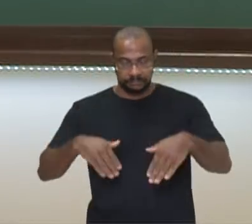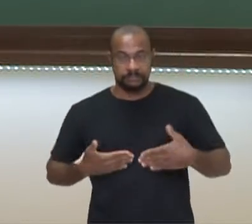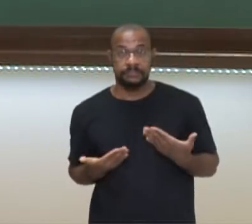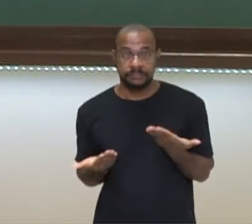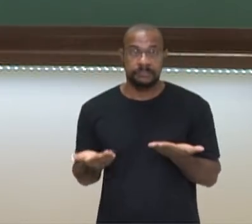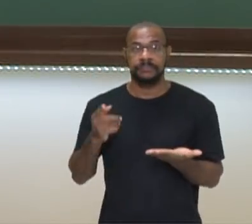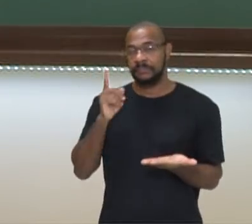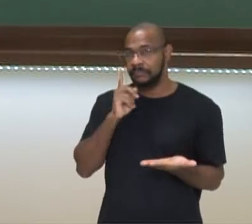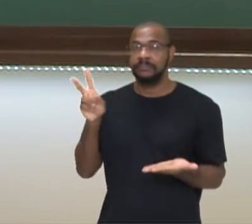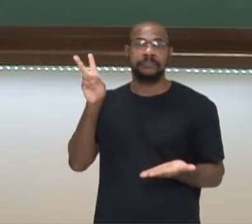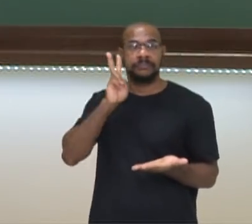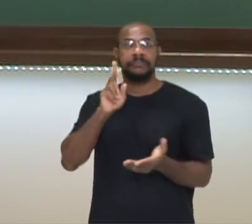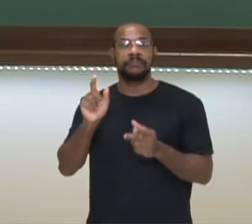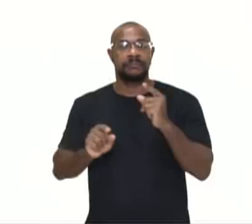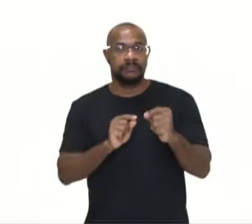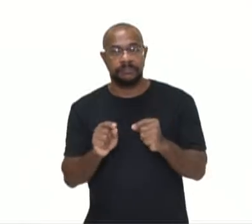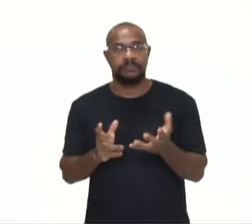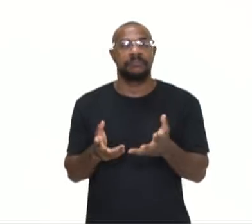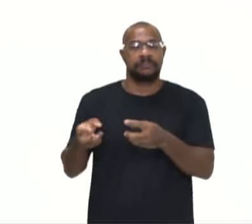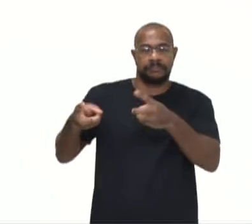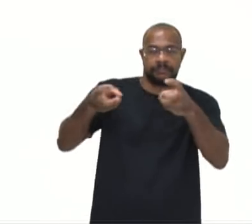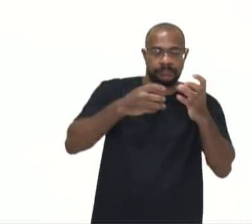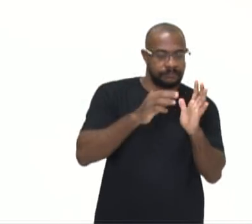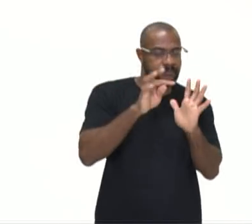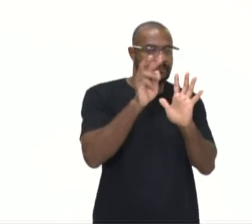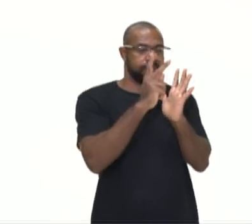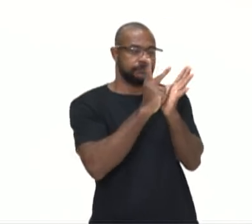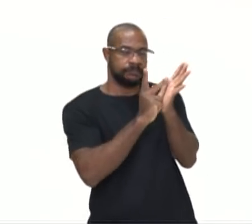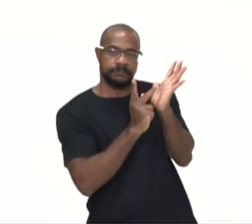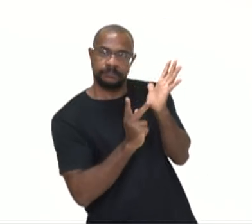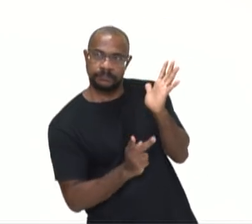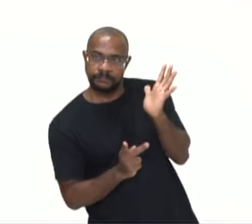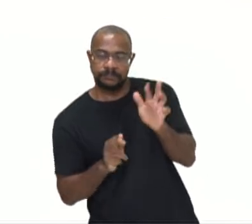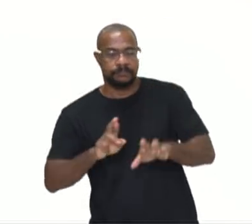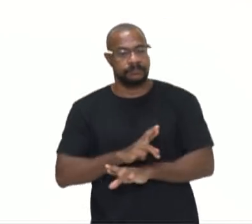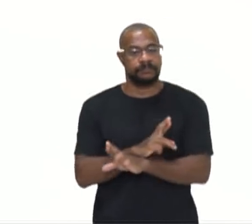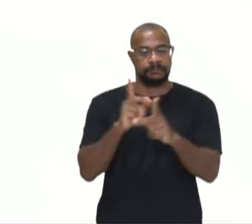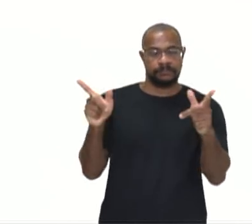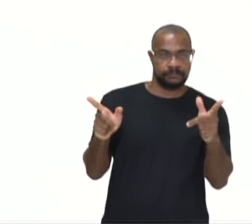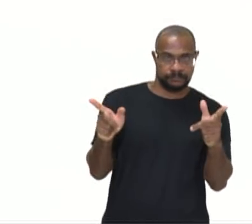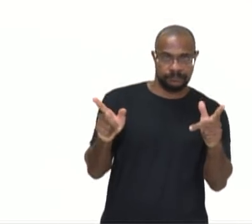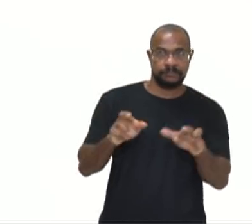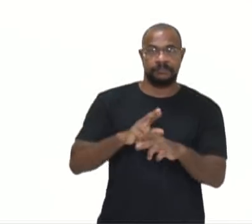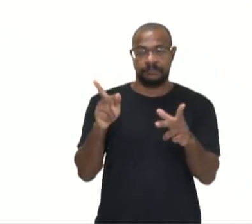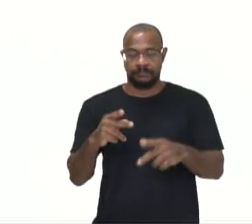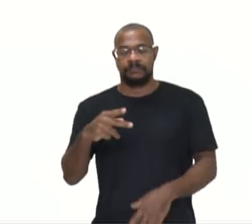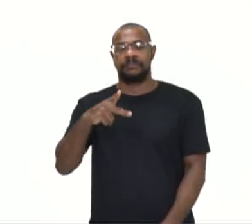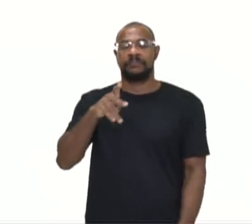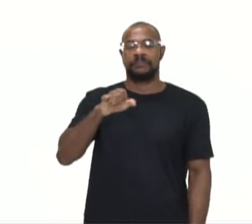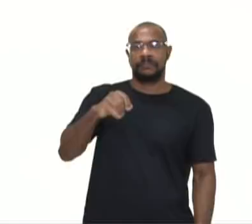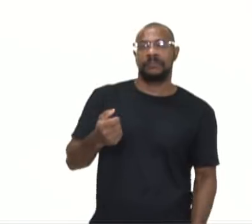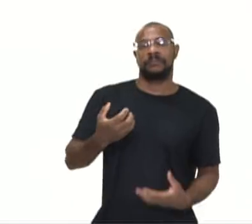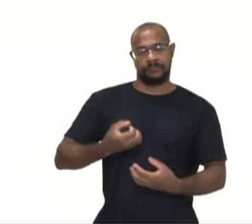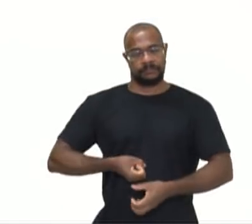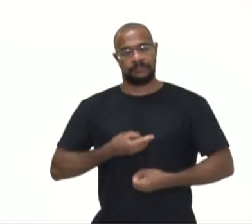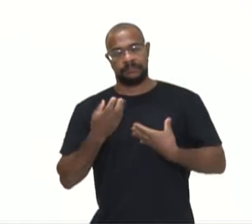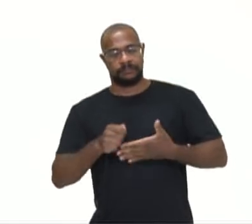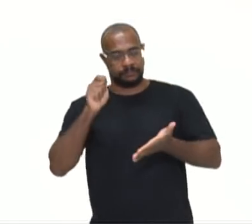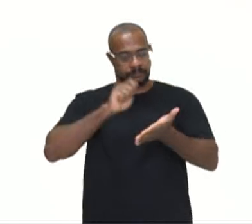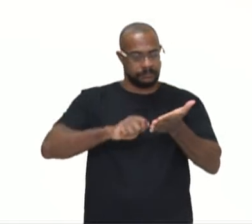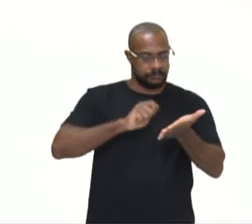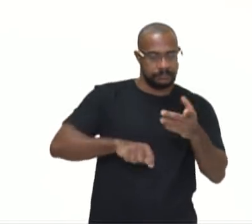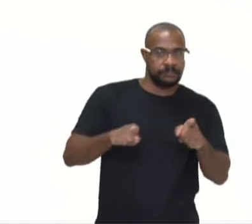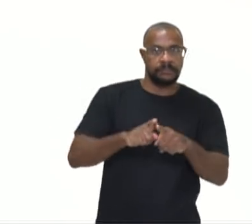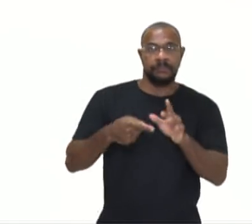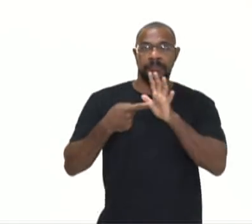ó. Lemos e interpretamos poemas, diferenciamos poema e poesia e vimos que são as